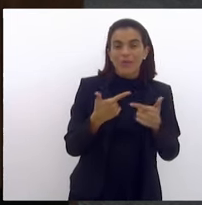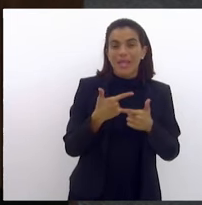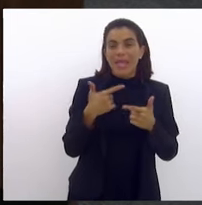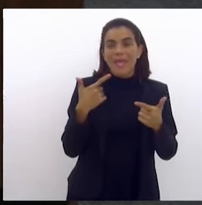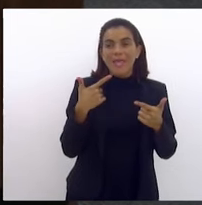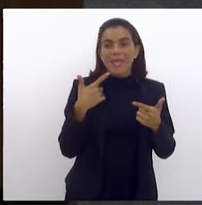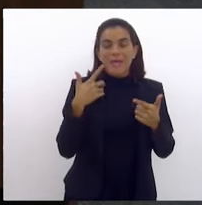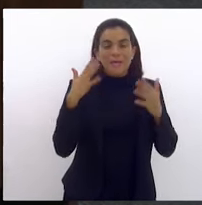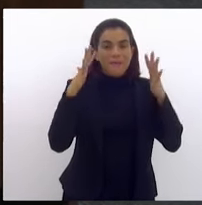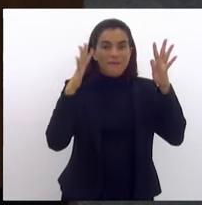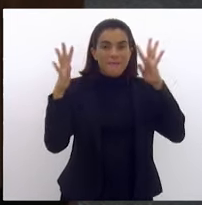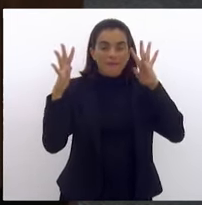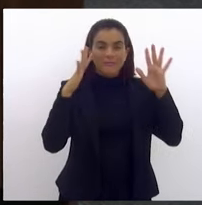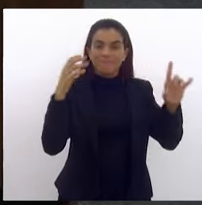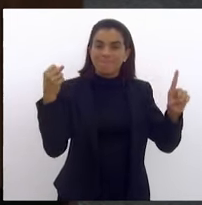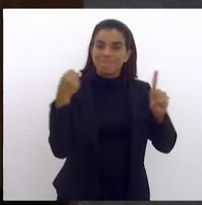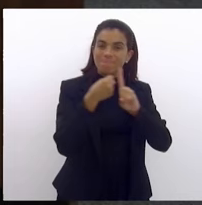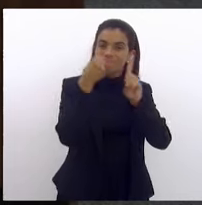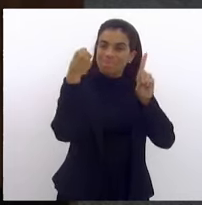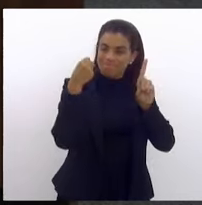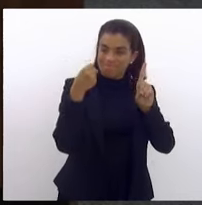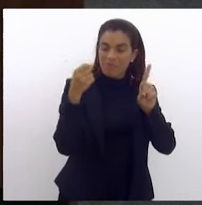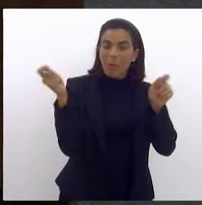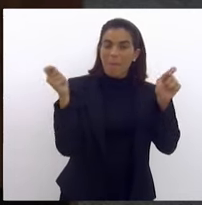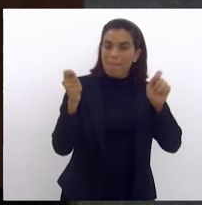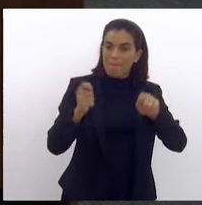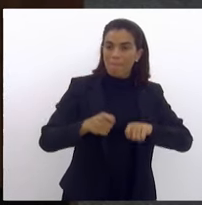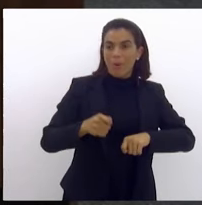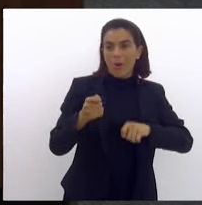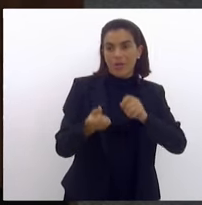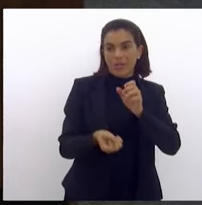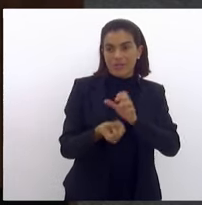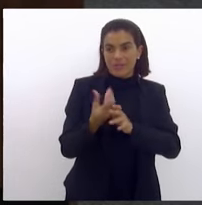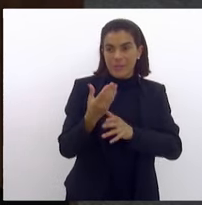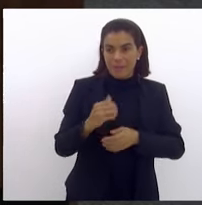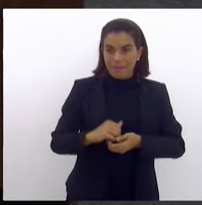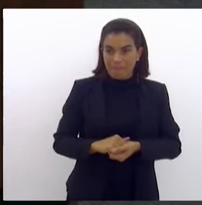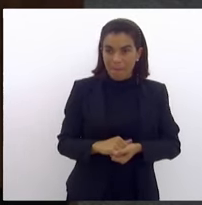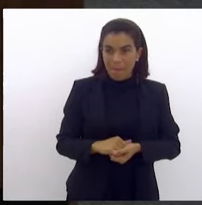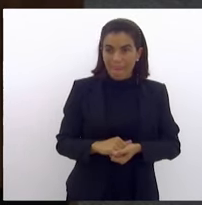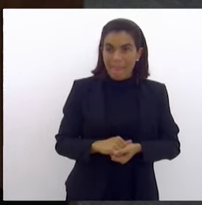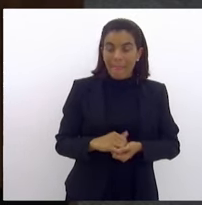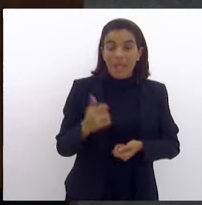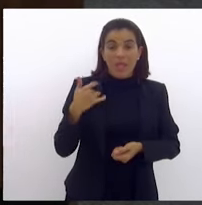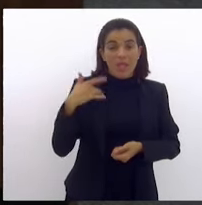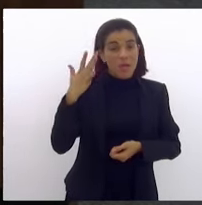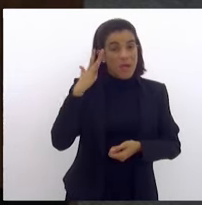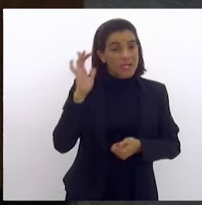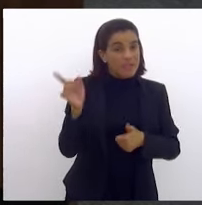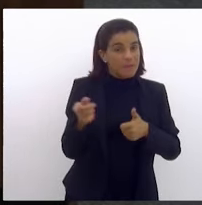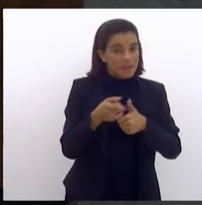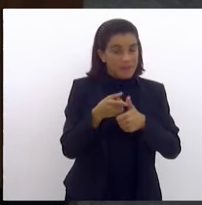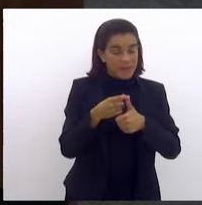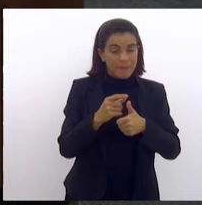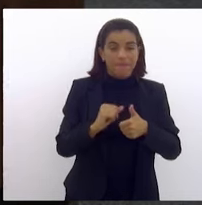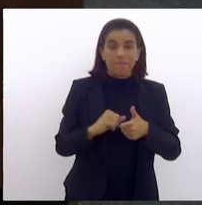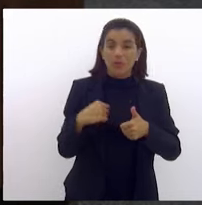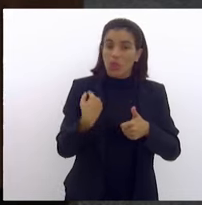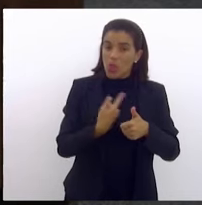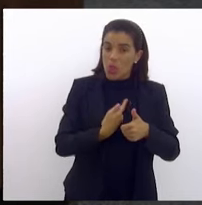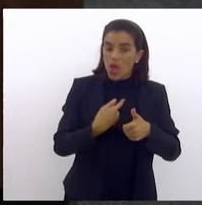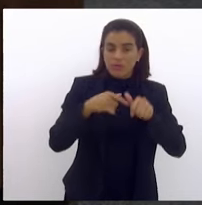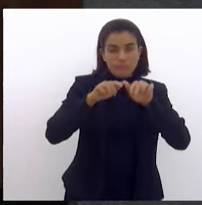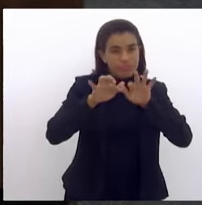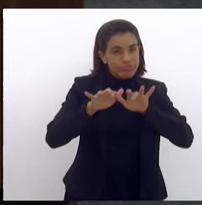do impacto que isso pode causar. Acho que esse é um primeiro elemento. A gente